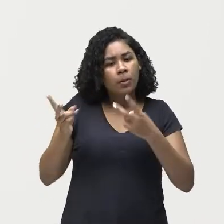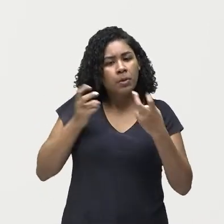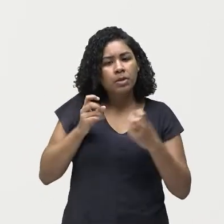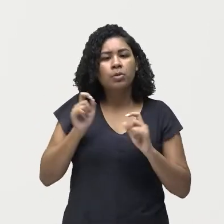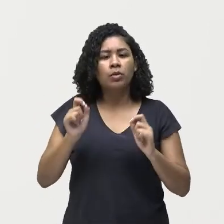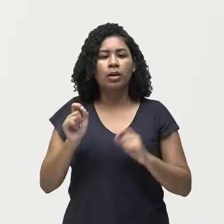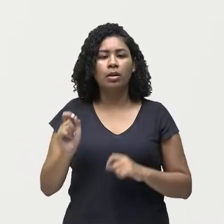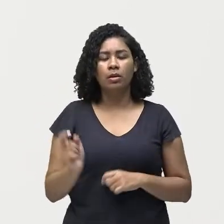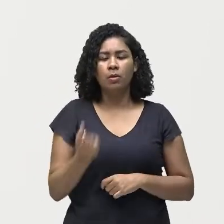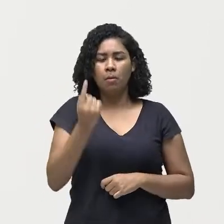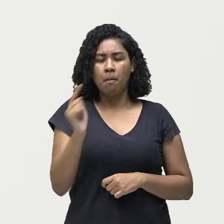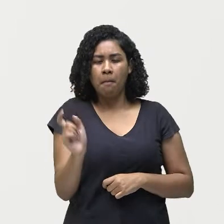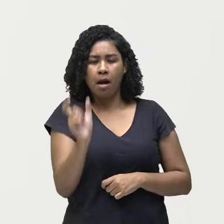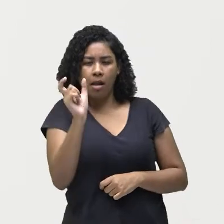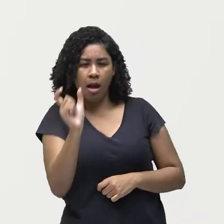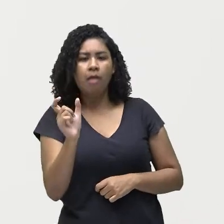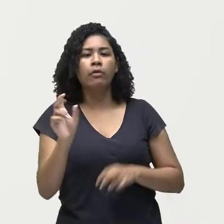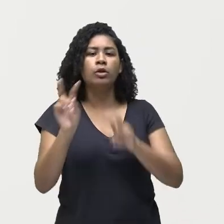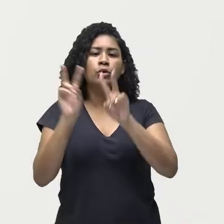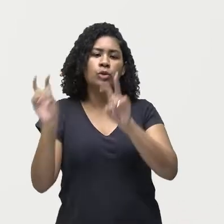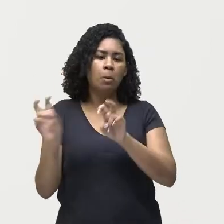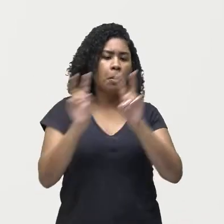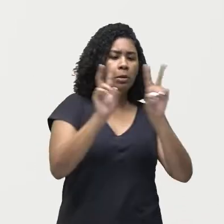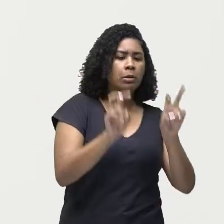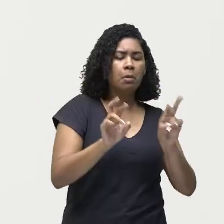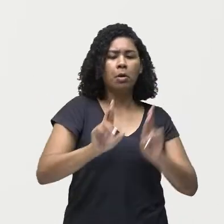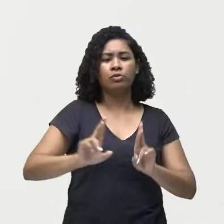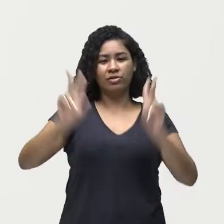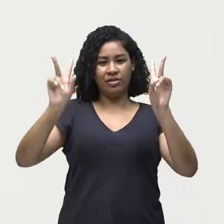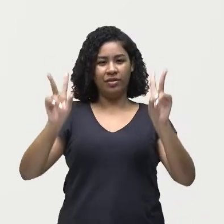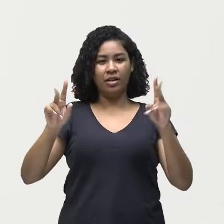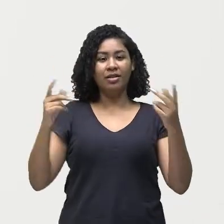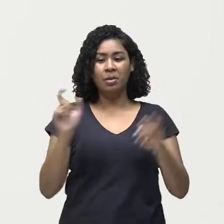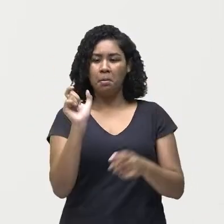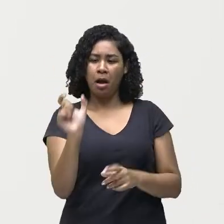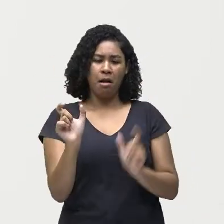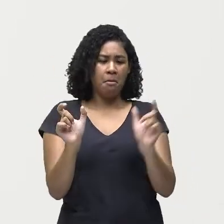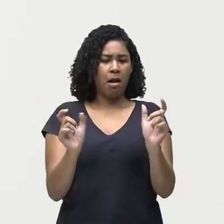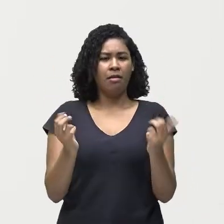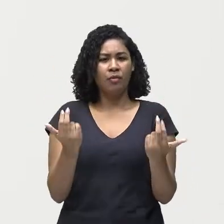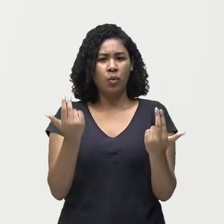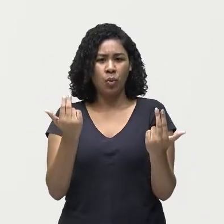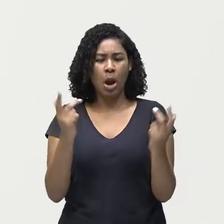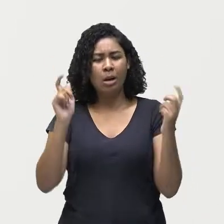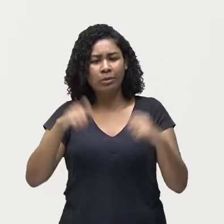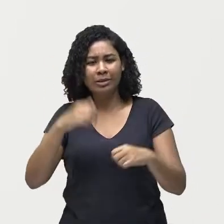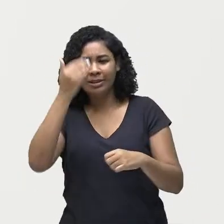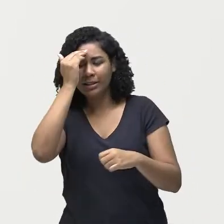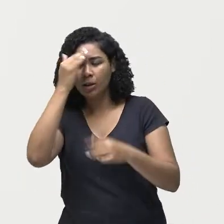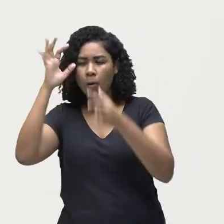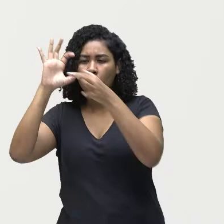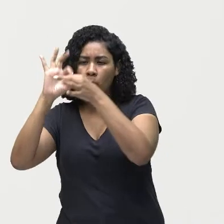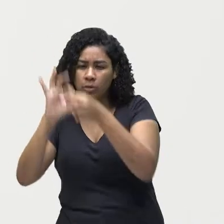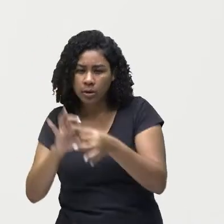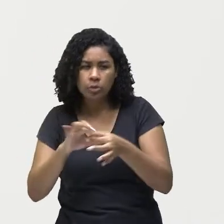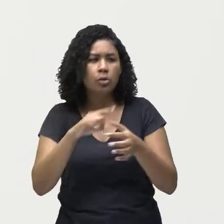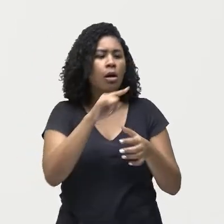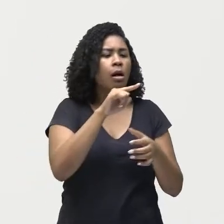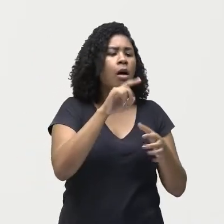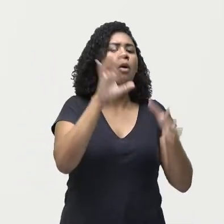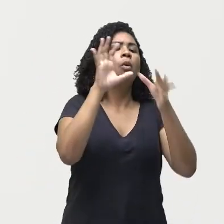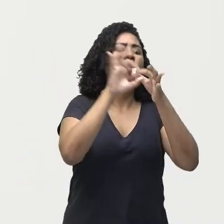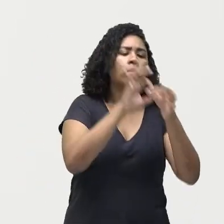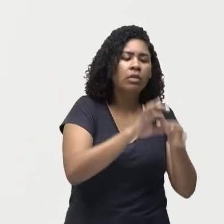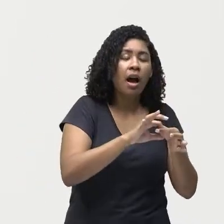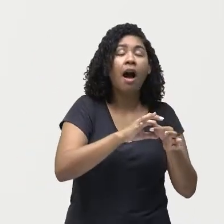palavra em textos que falam sobre assuntos diferentes. Então, mais chance você vai ter de memorizar essas palavras,